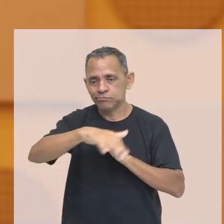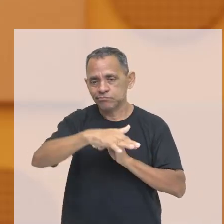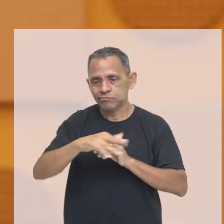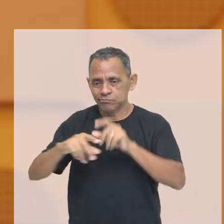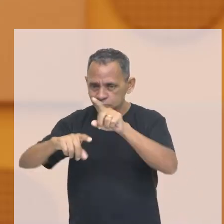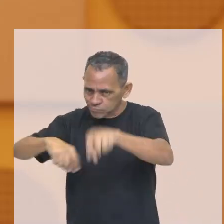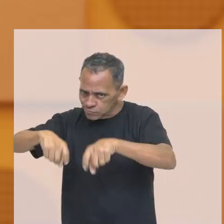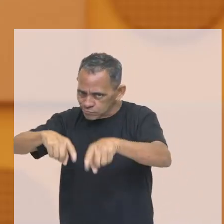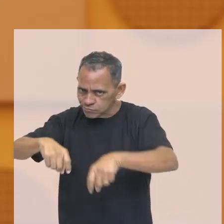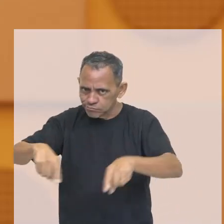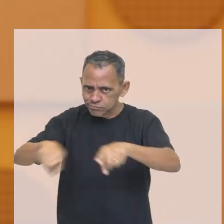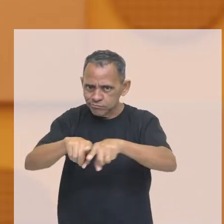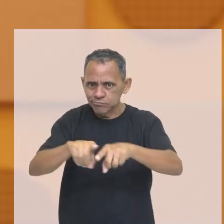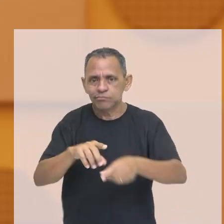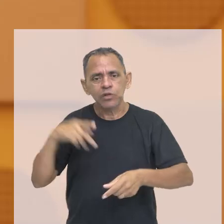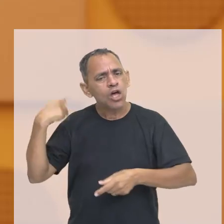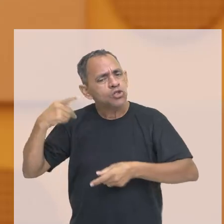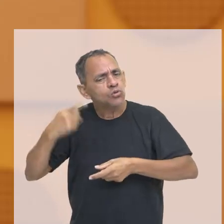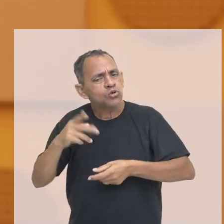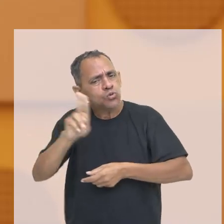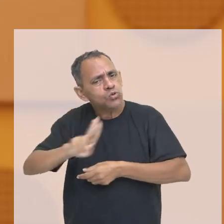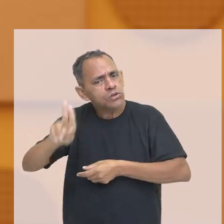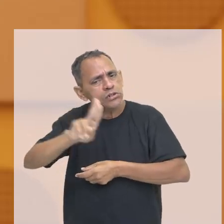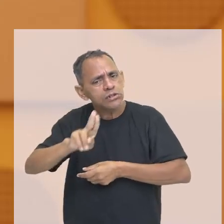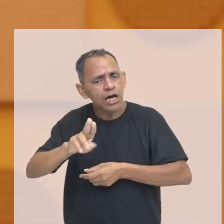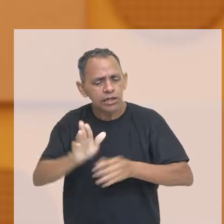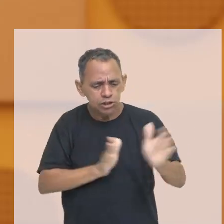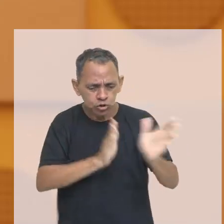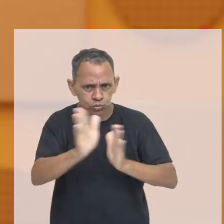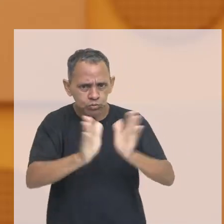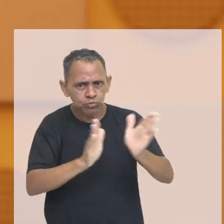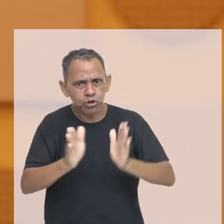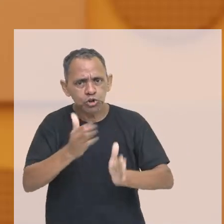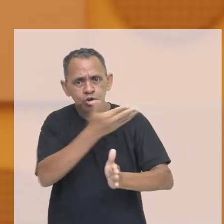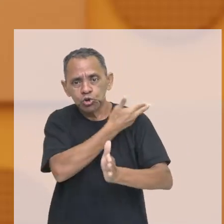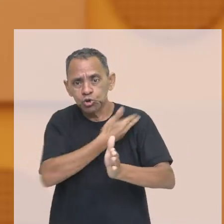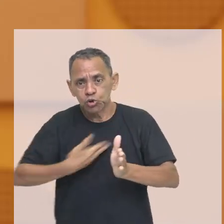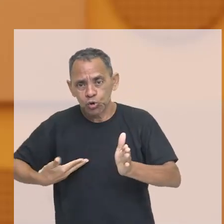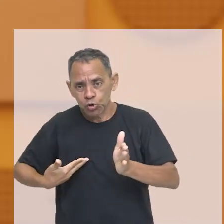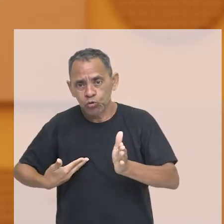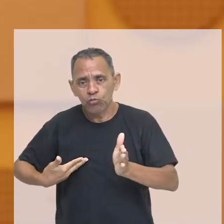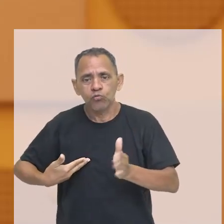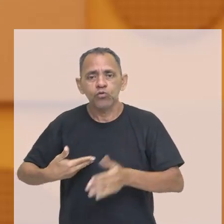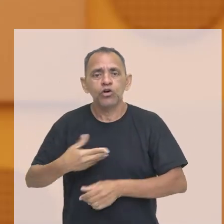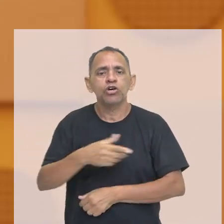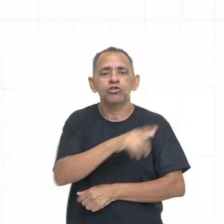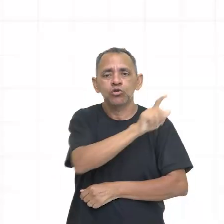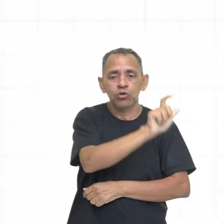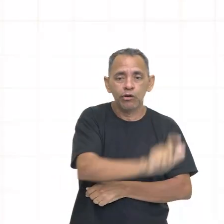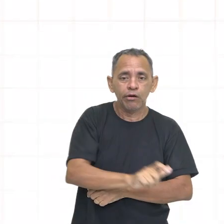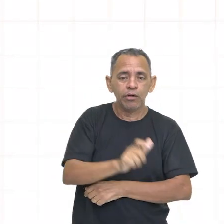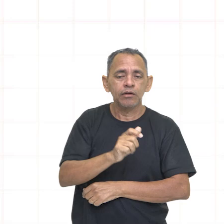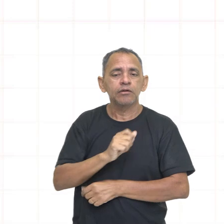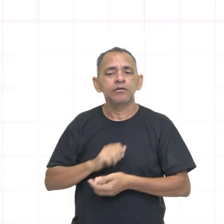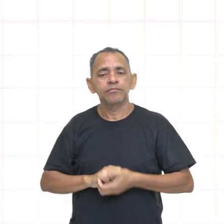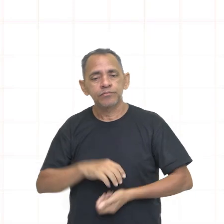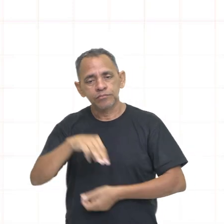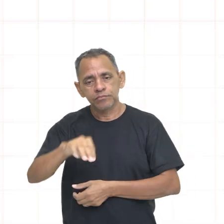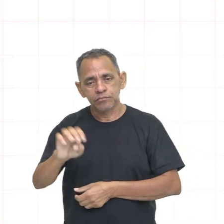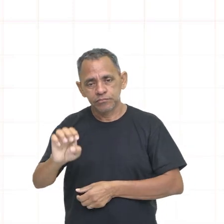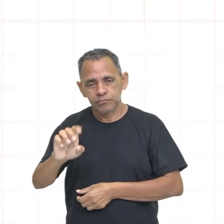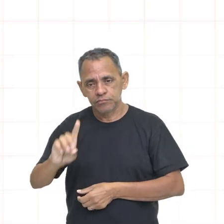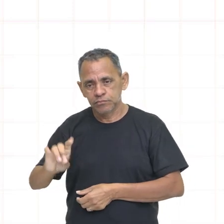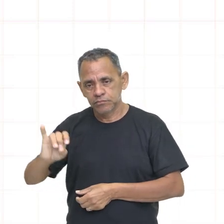essas políticas, né, foram utilizadas durante o governo Médici. Mas vamos lá, continuando com o governo Médici em relação à sua